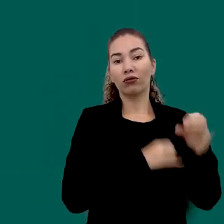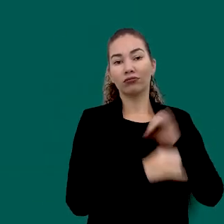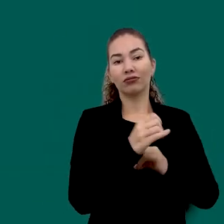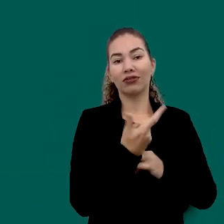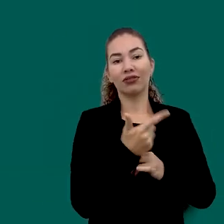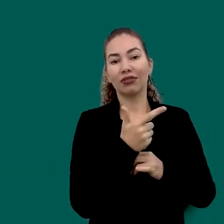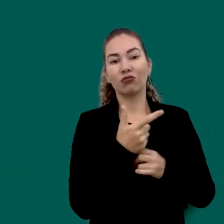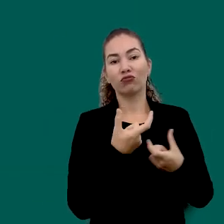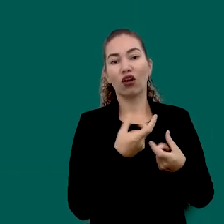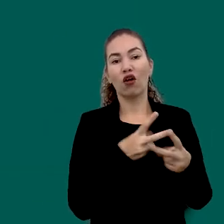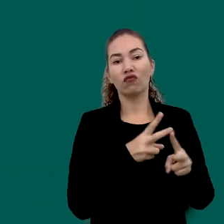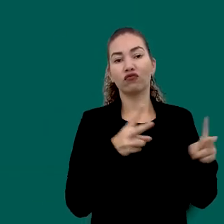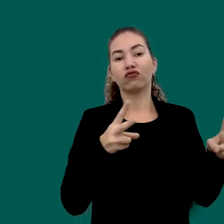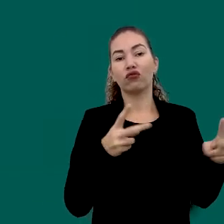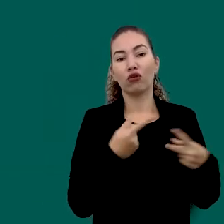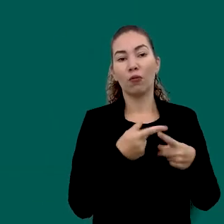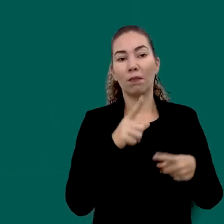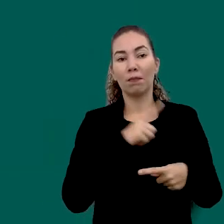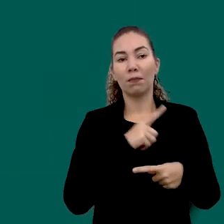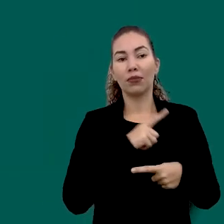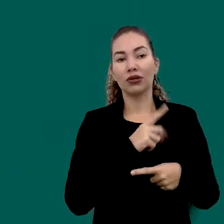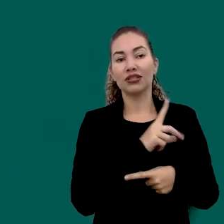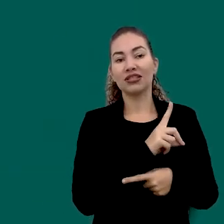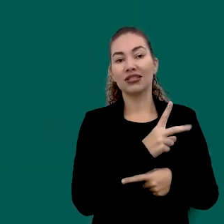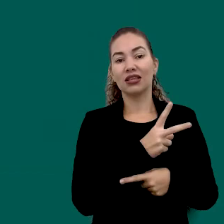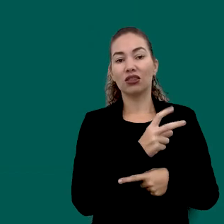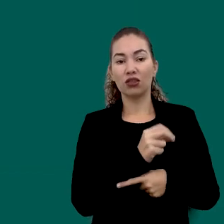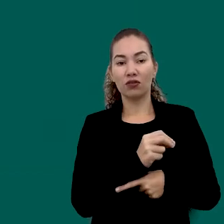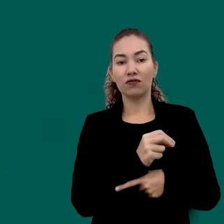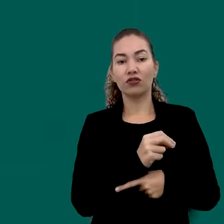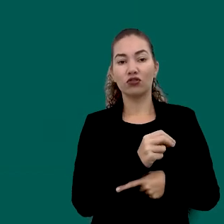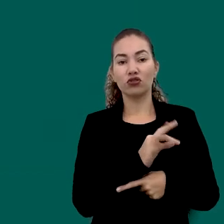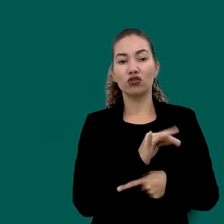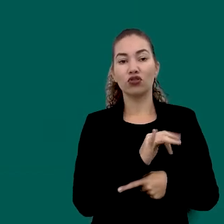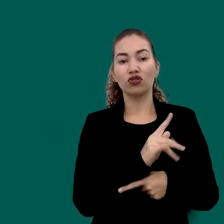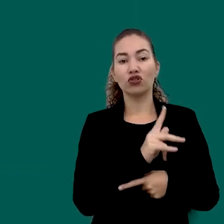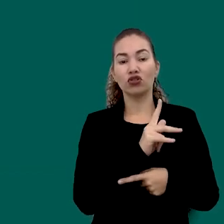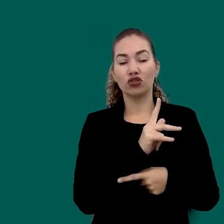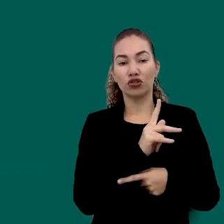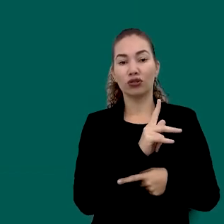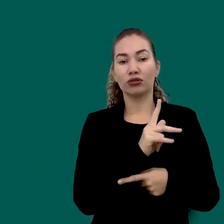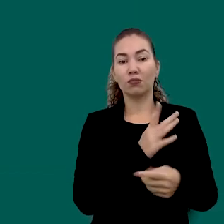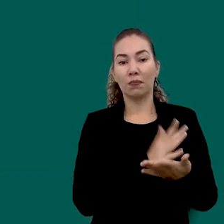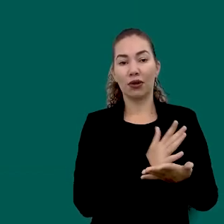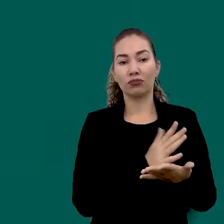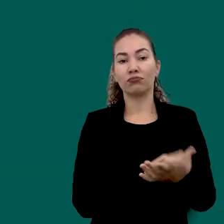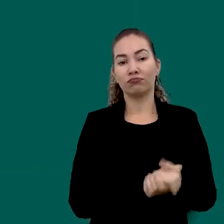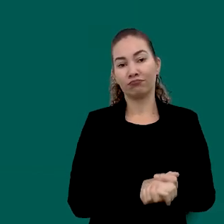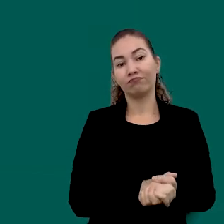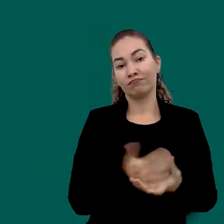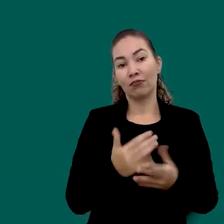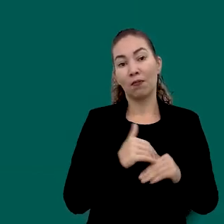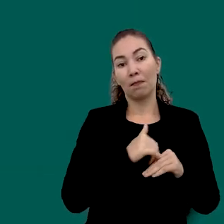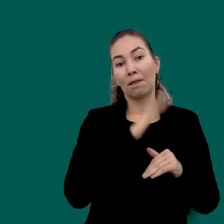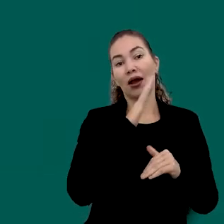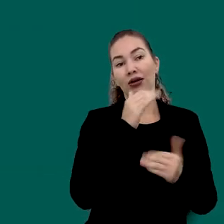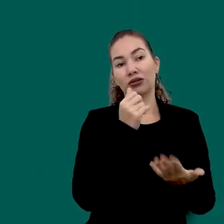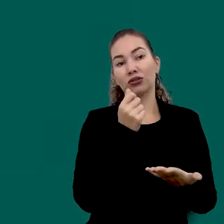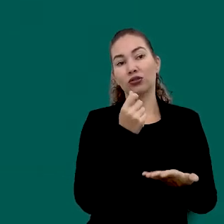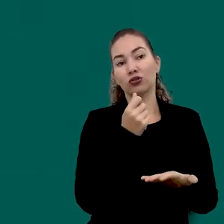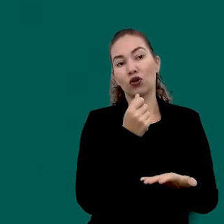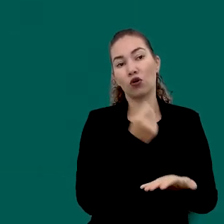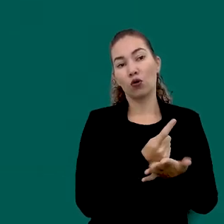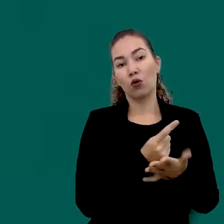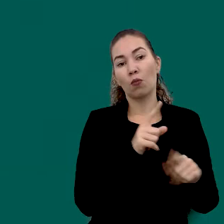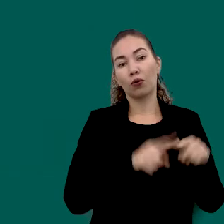tem tanto volume, mas ele tem um ticket médio de 120. Ou seja, bem mais alto, né? Bem maior. O cliente compra um produto